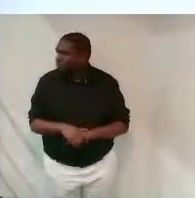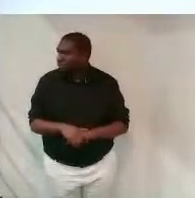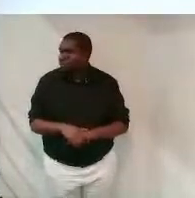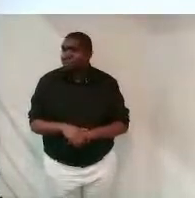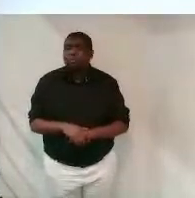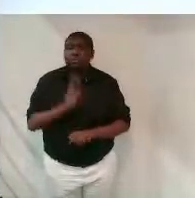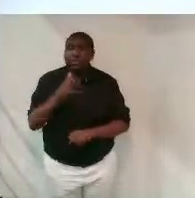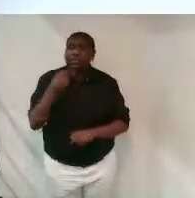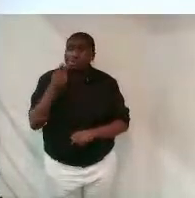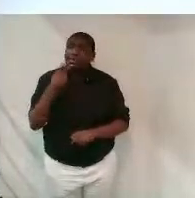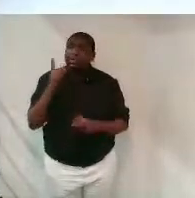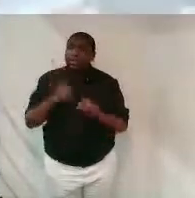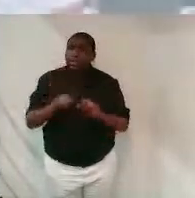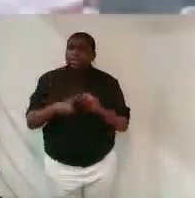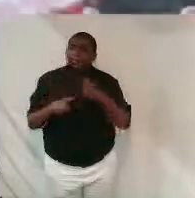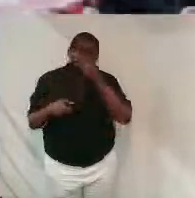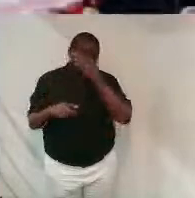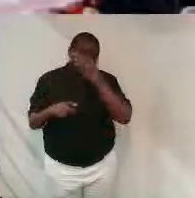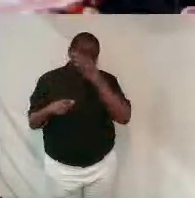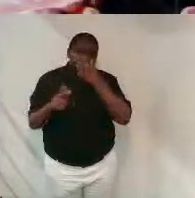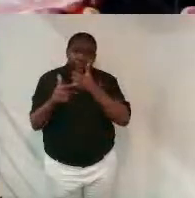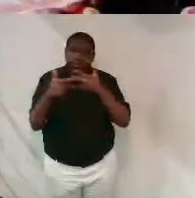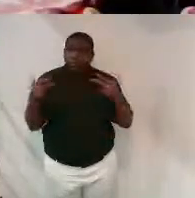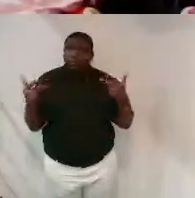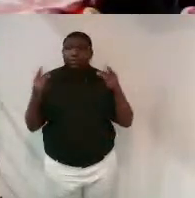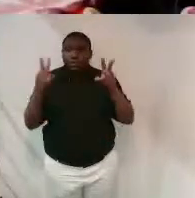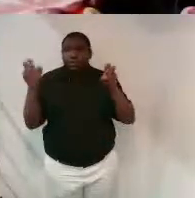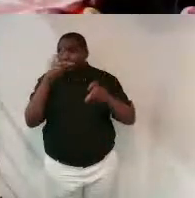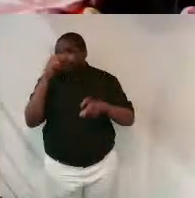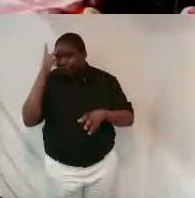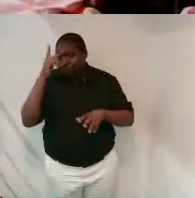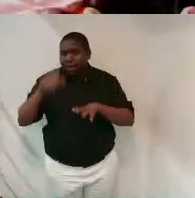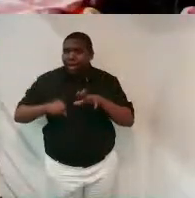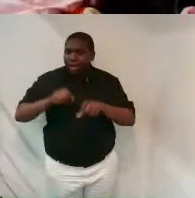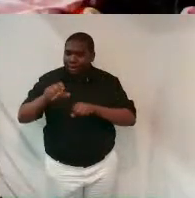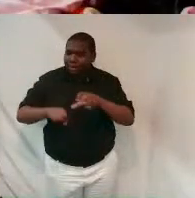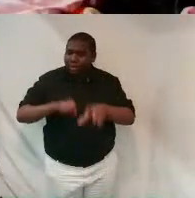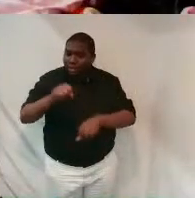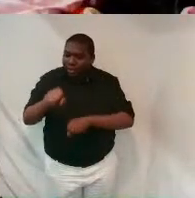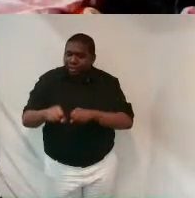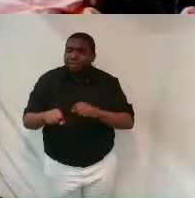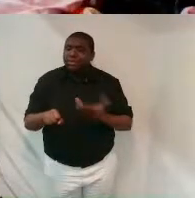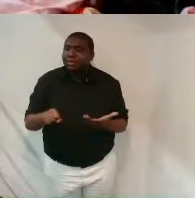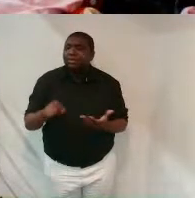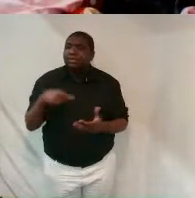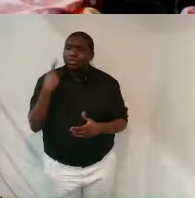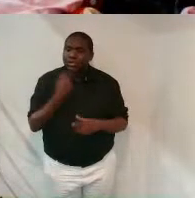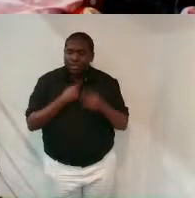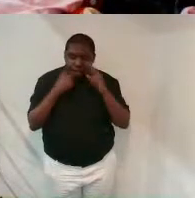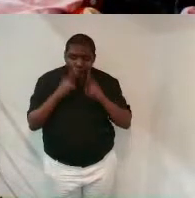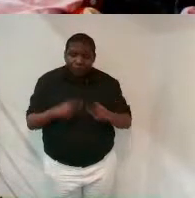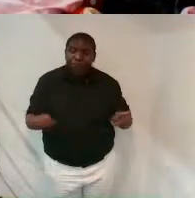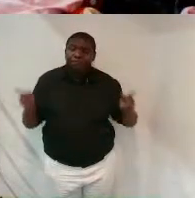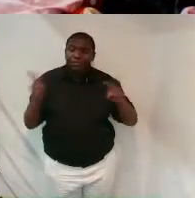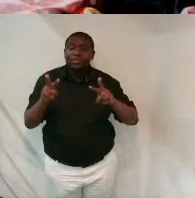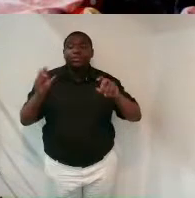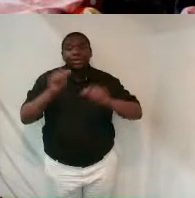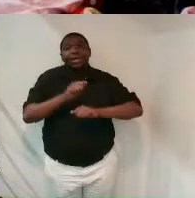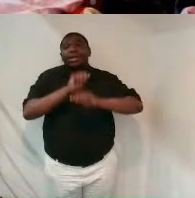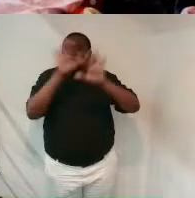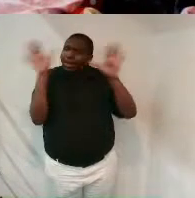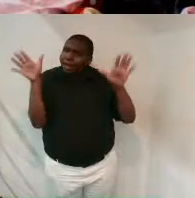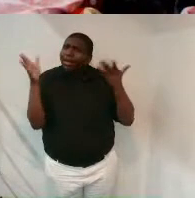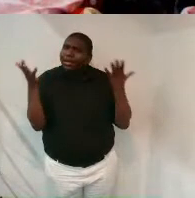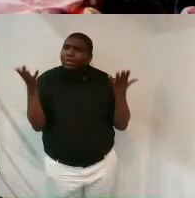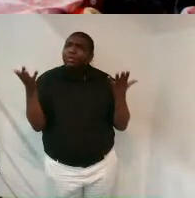tinha falado, e as cautelas em relação aos catadores, na nossa visão, ficou muito claro que, da